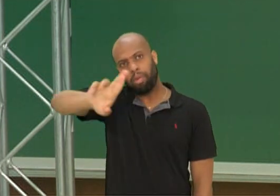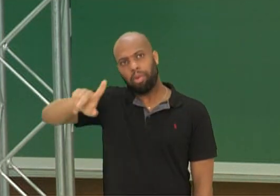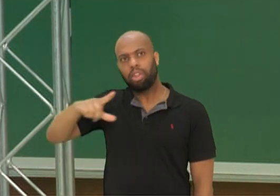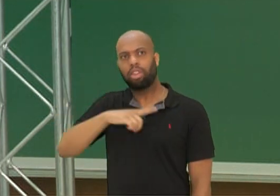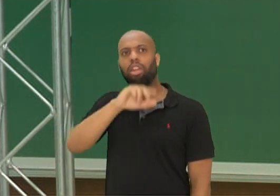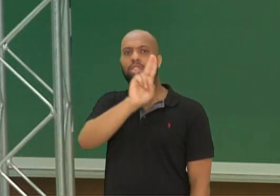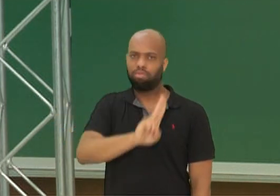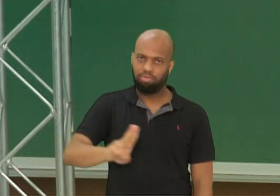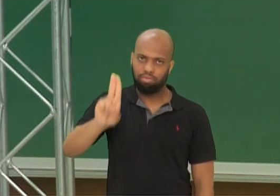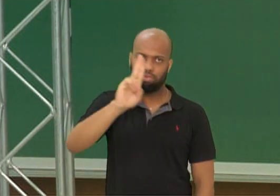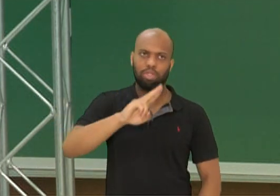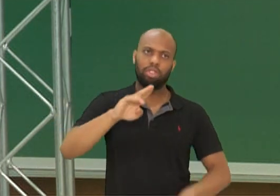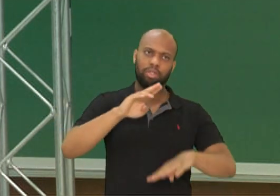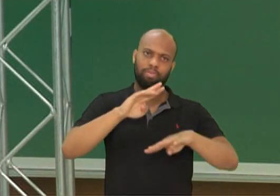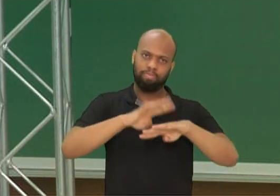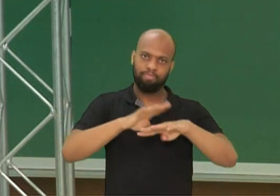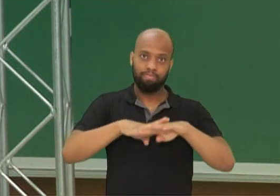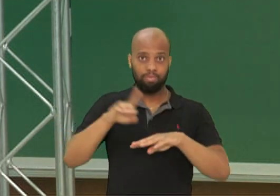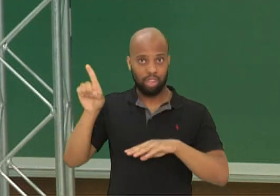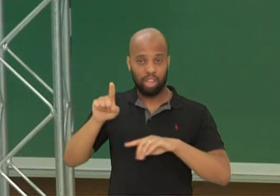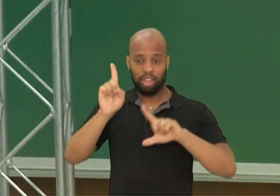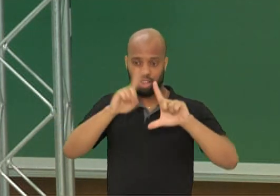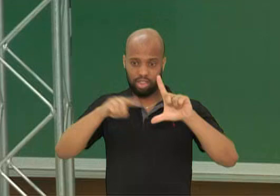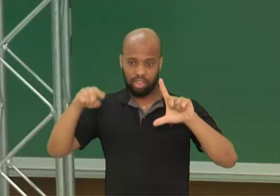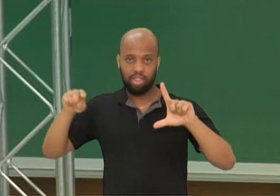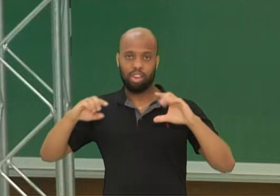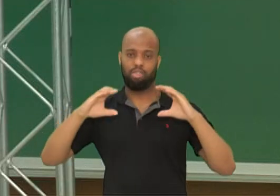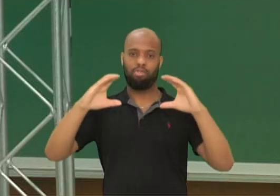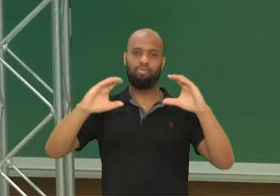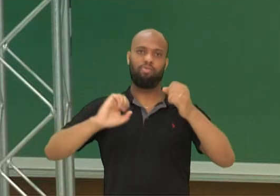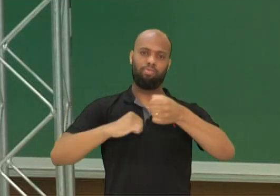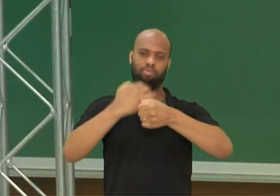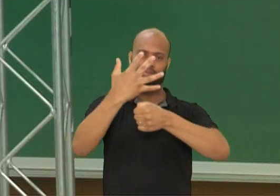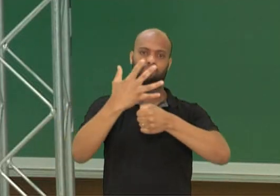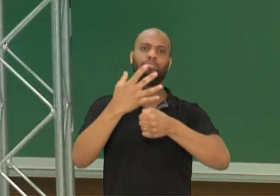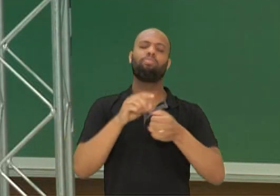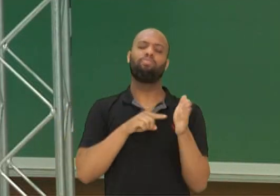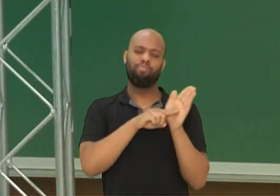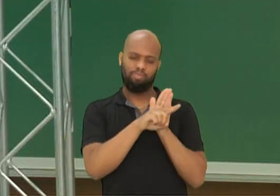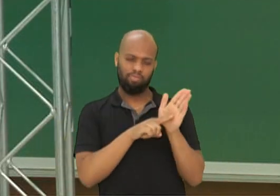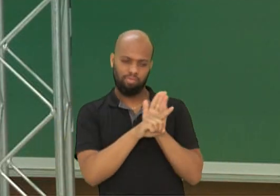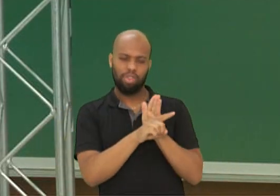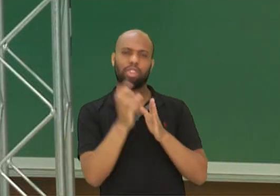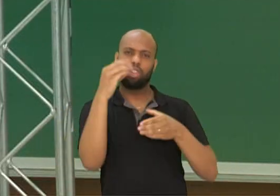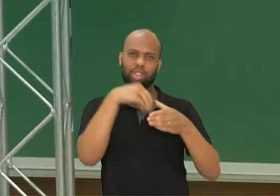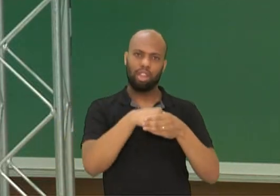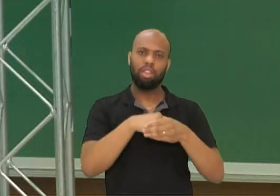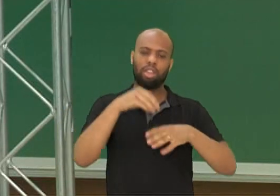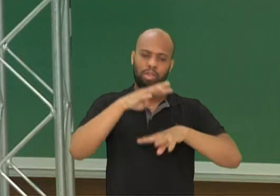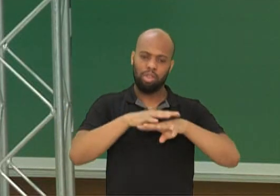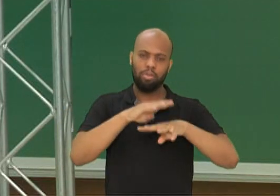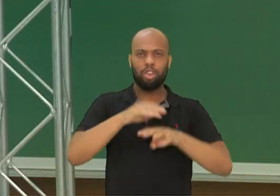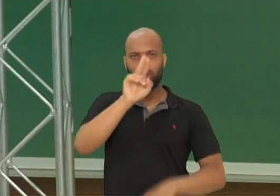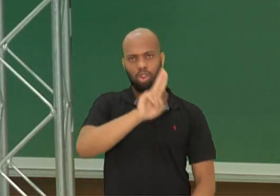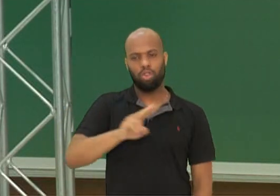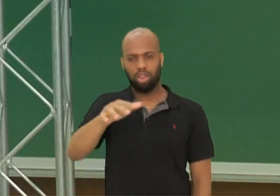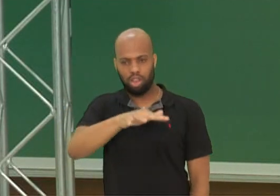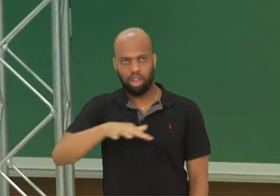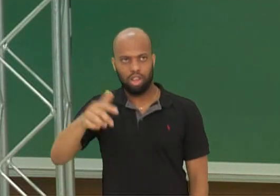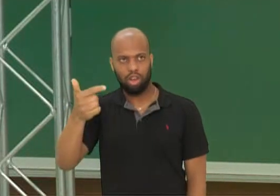Certo? Vale a pena pesquisar um pouco mais desses assuntos na matemática aplicada a essas outras